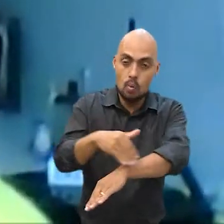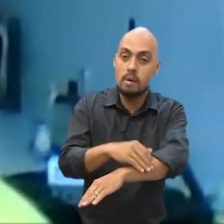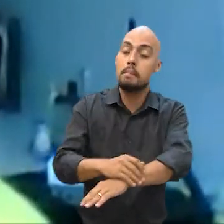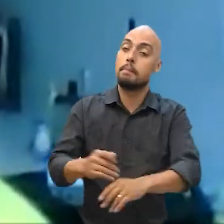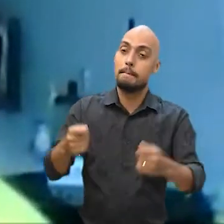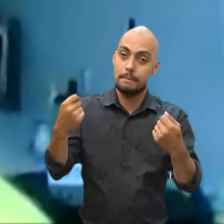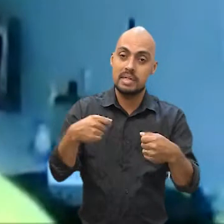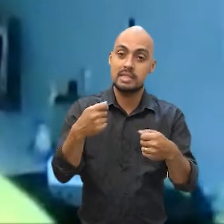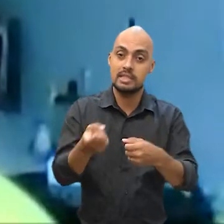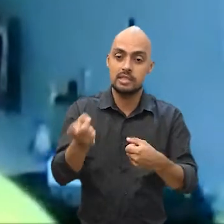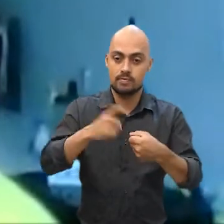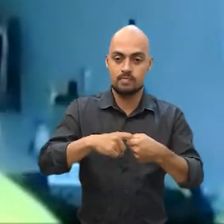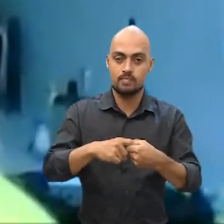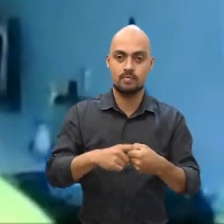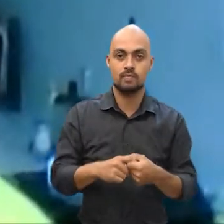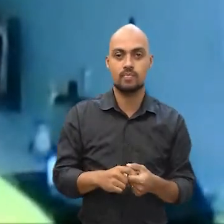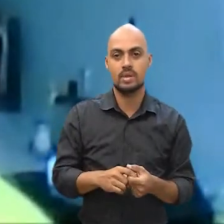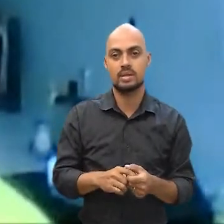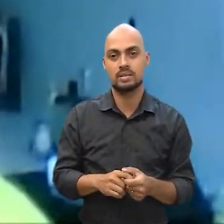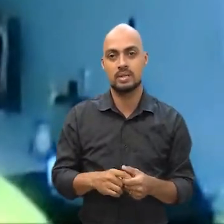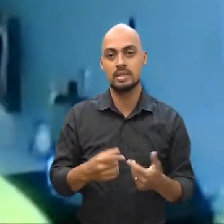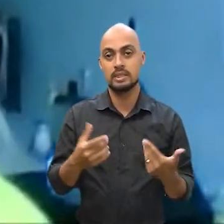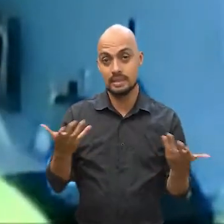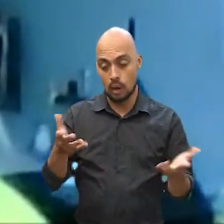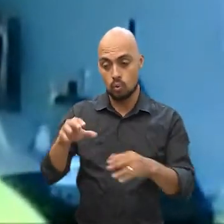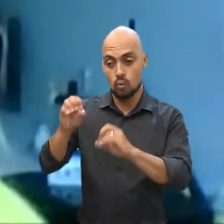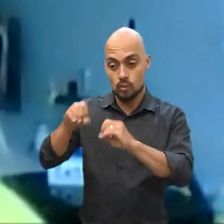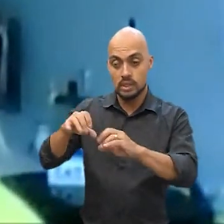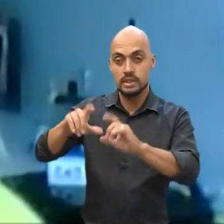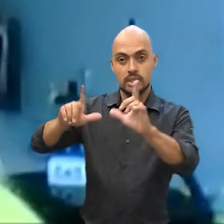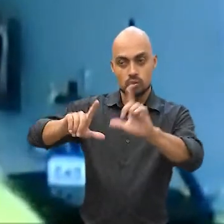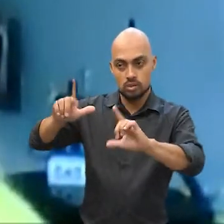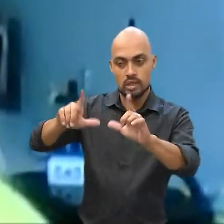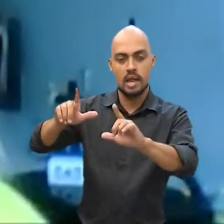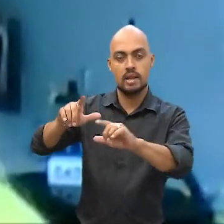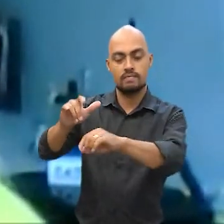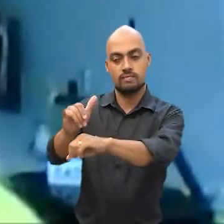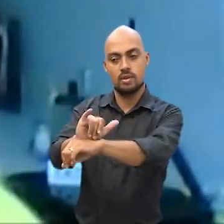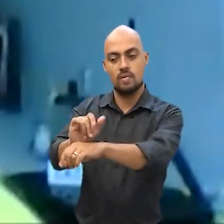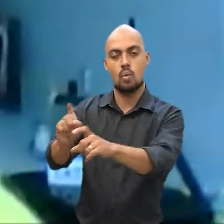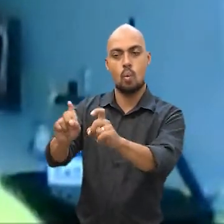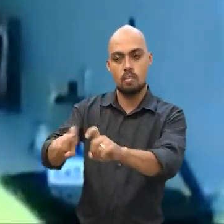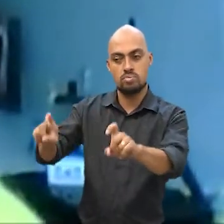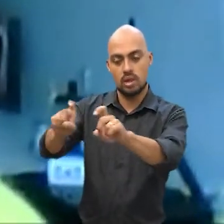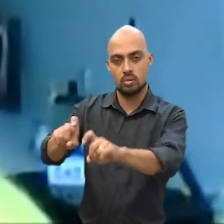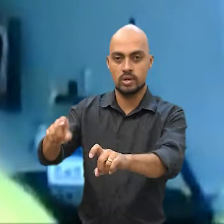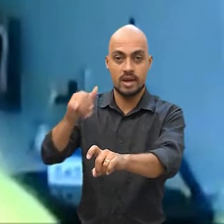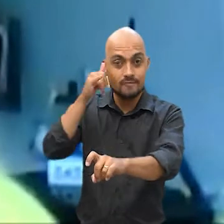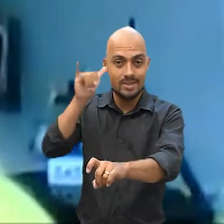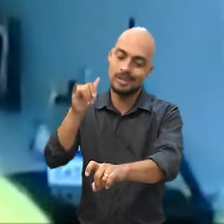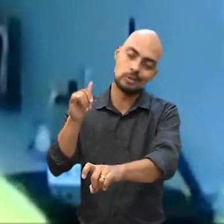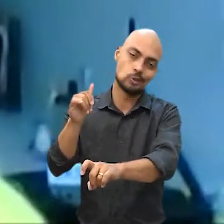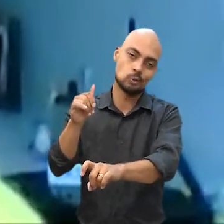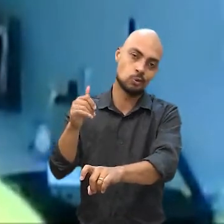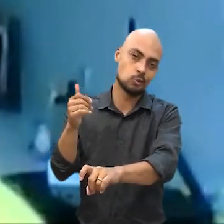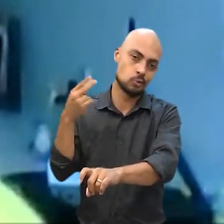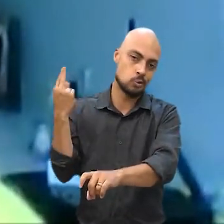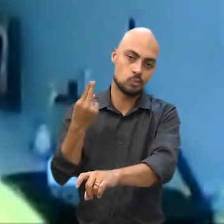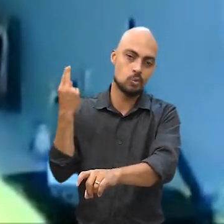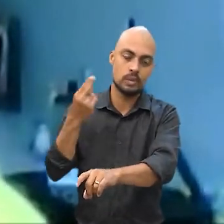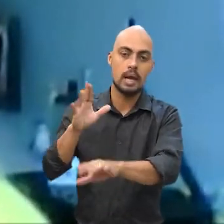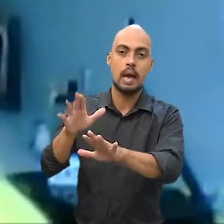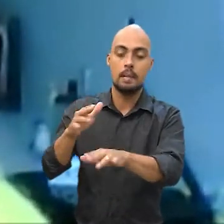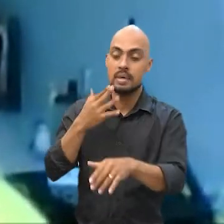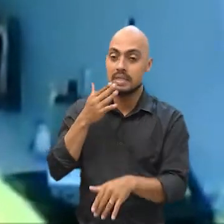fora da tela, né? Já que o ensino está na tela, e isso é inevitável nesse momento, e não sabemos ainda por quanto tempo, o quanto que é importante essa